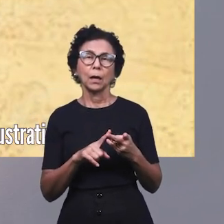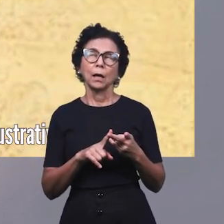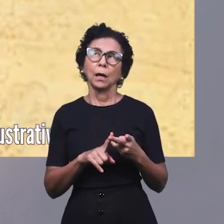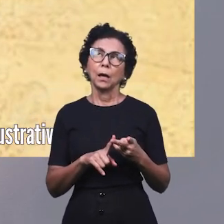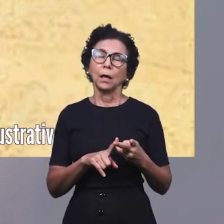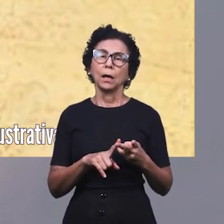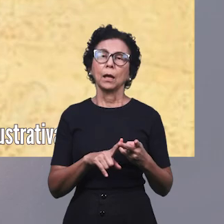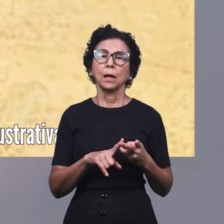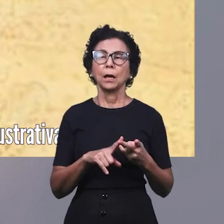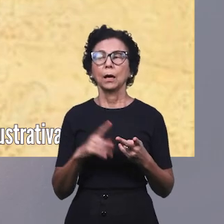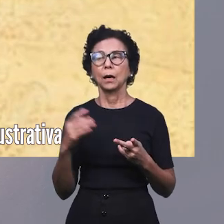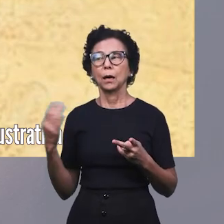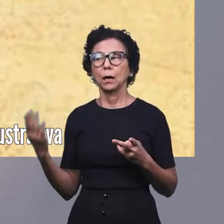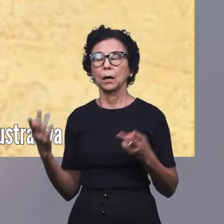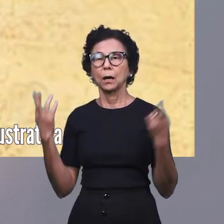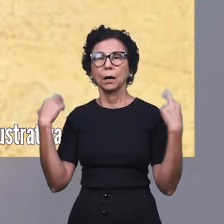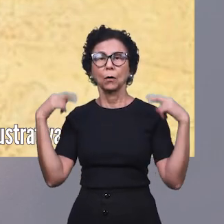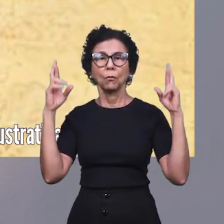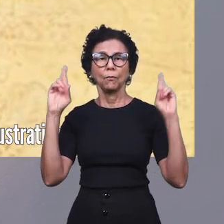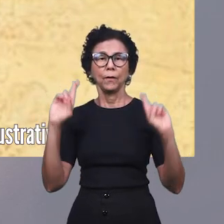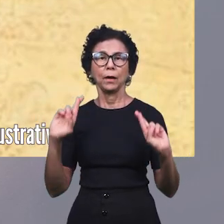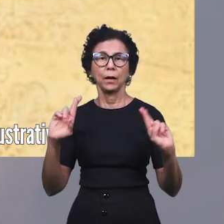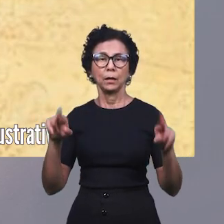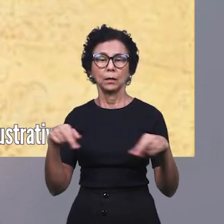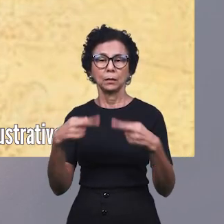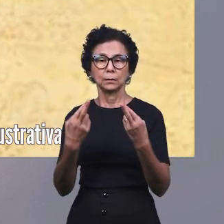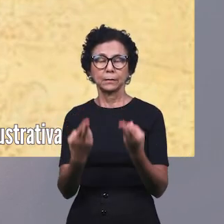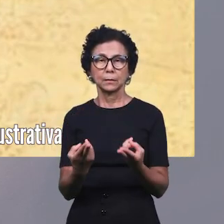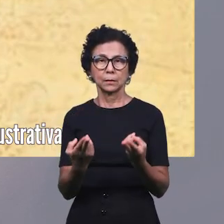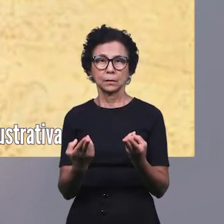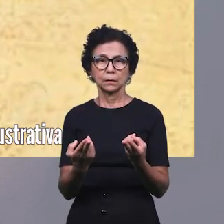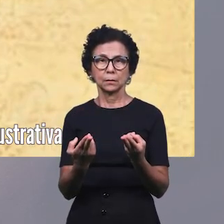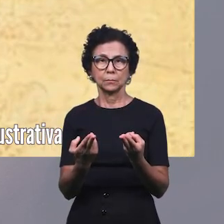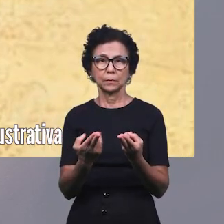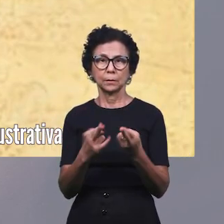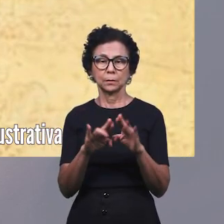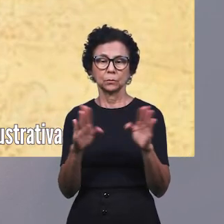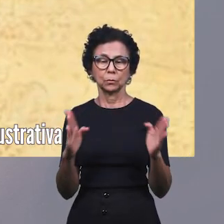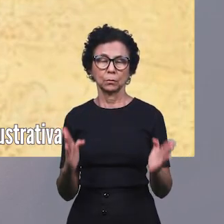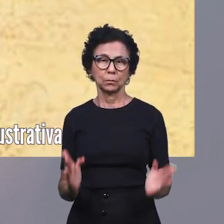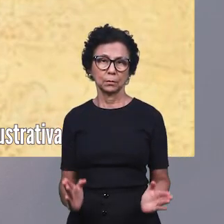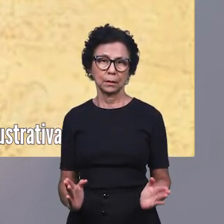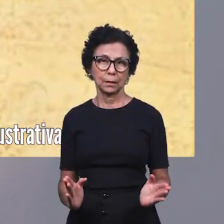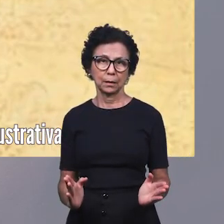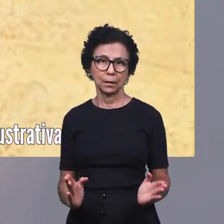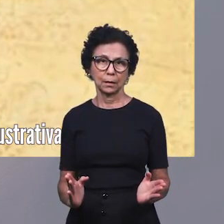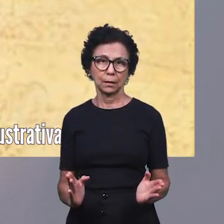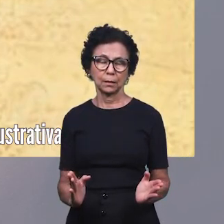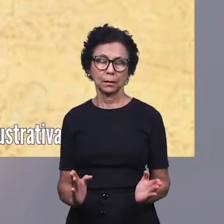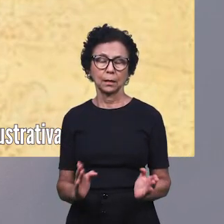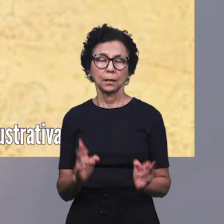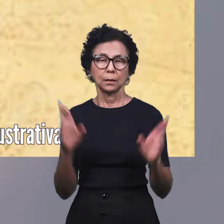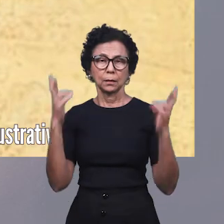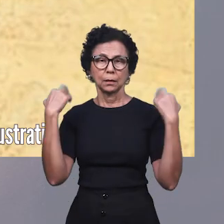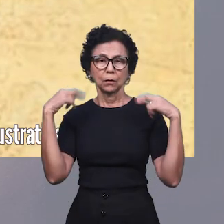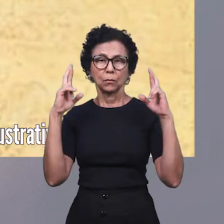sacerdote, ou seja, ele derramou o seu sangue, que é tipo